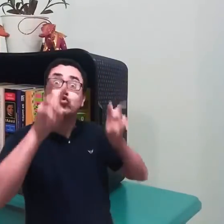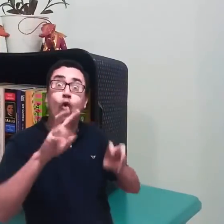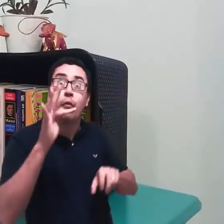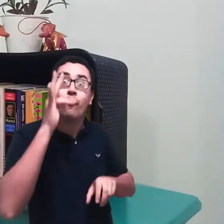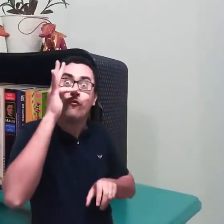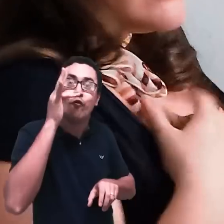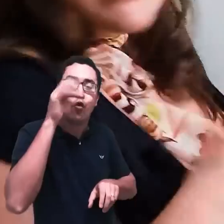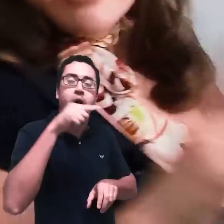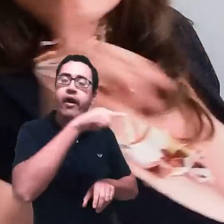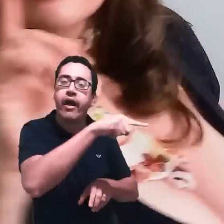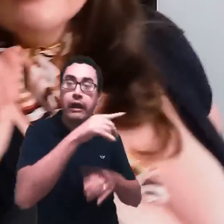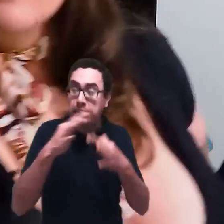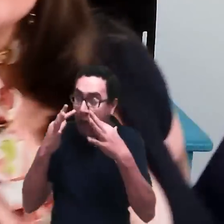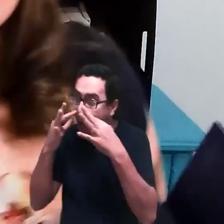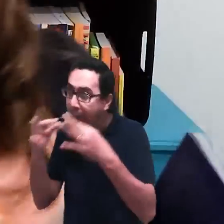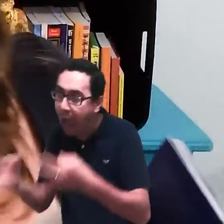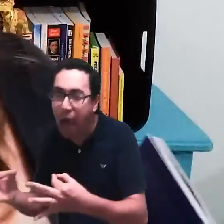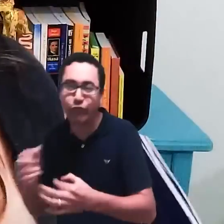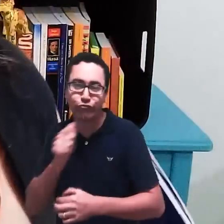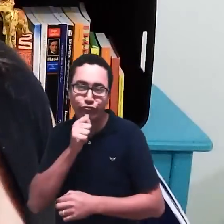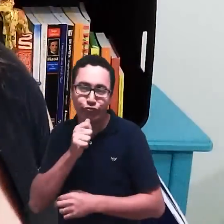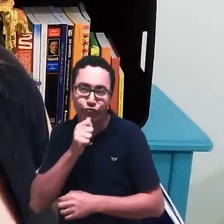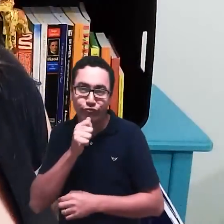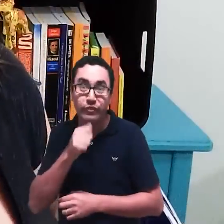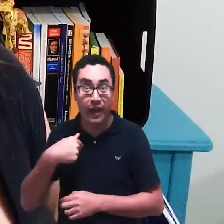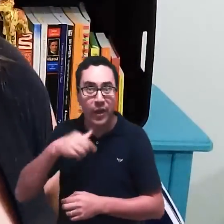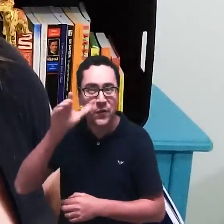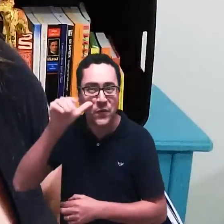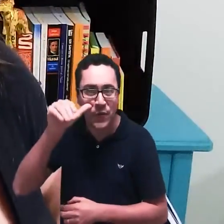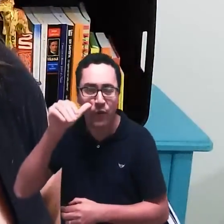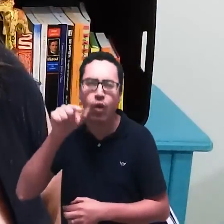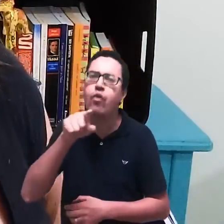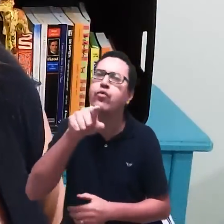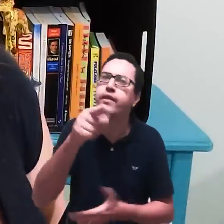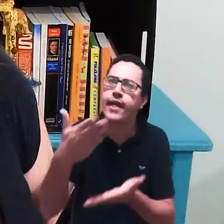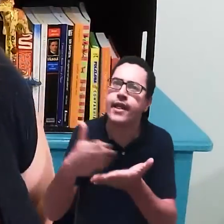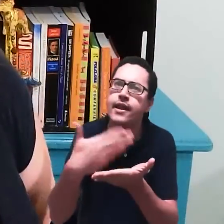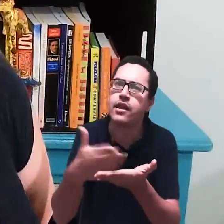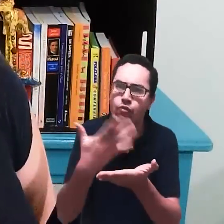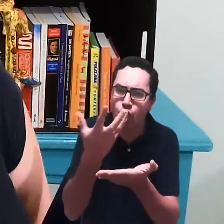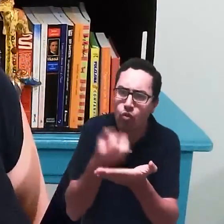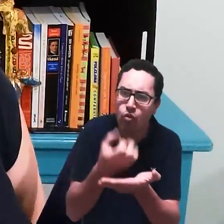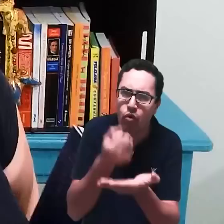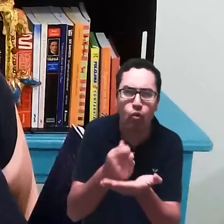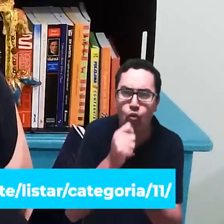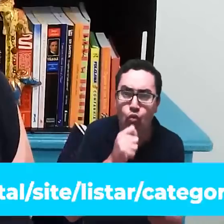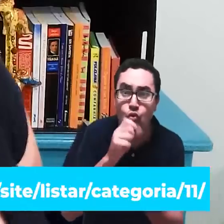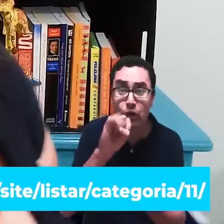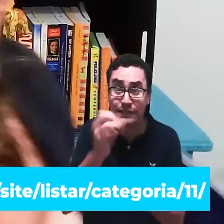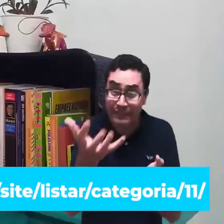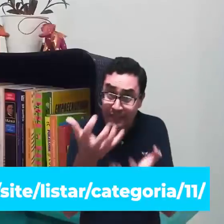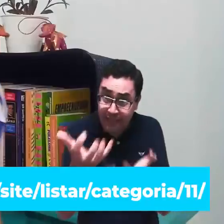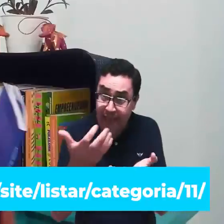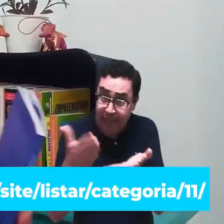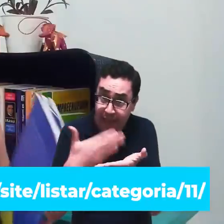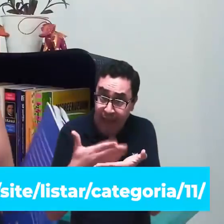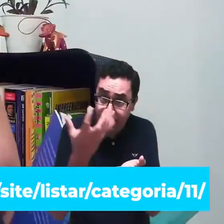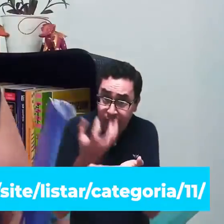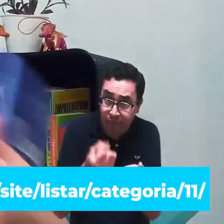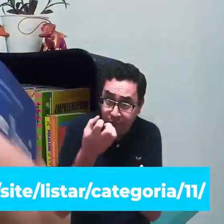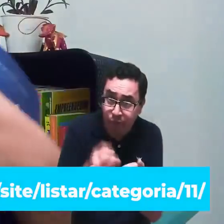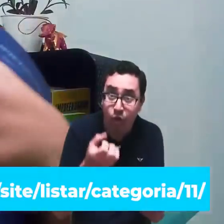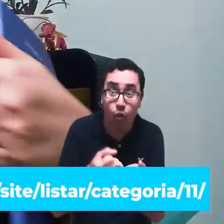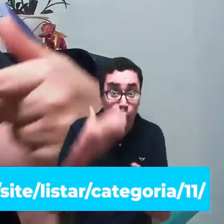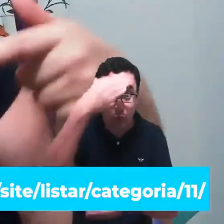Eu fiquei. Você ainda não fez o download do livro para fazer a leitura comigo? Não se esqueça. É só